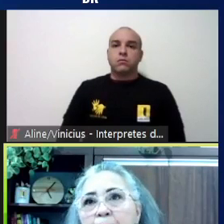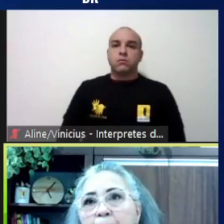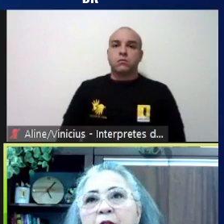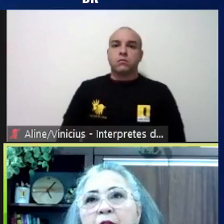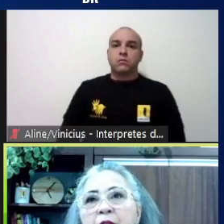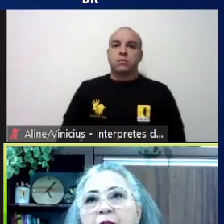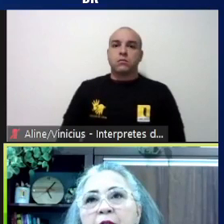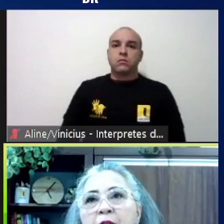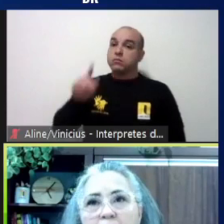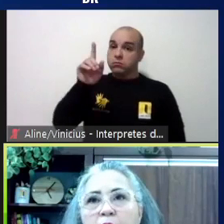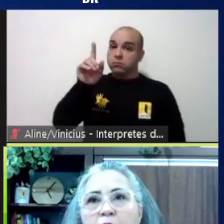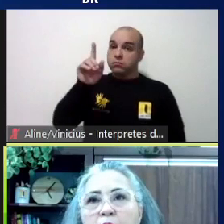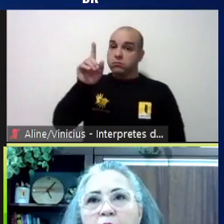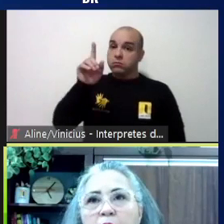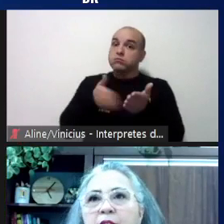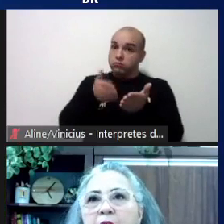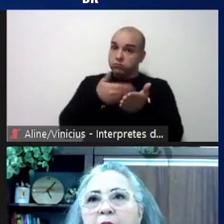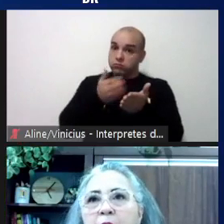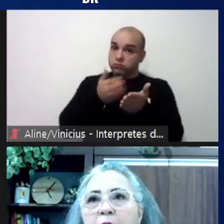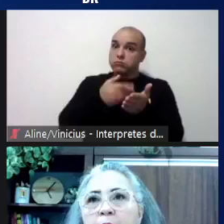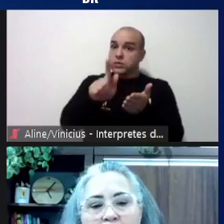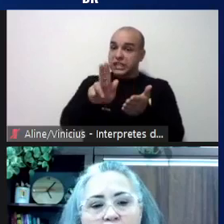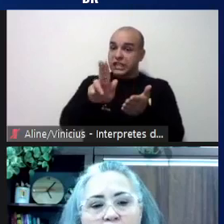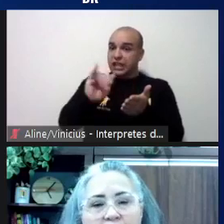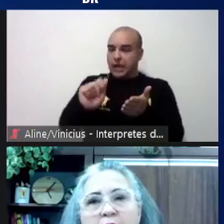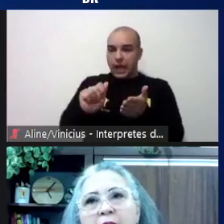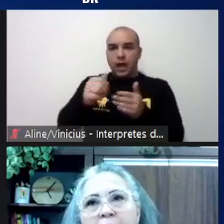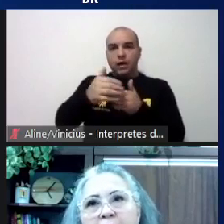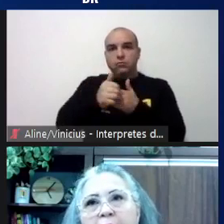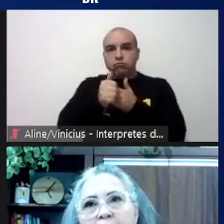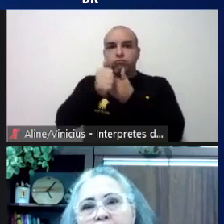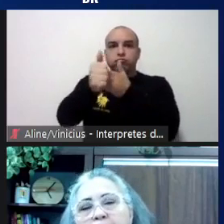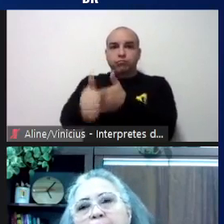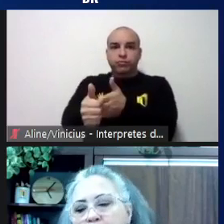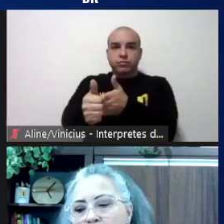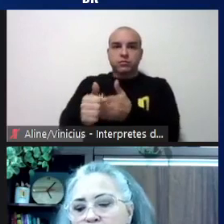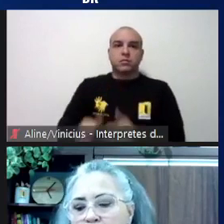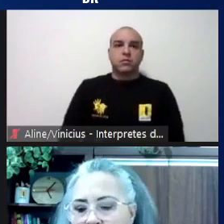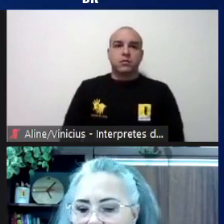que fala sobre educação inclusiva. Maravilhoso, está na internet.